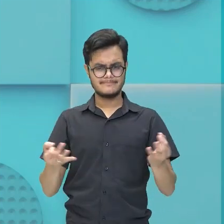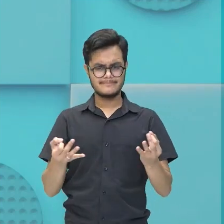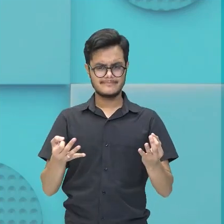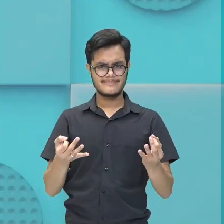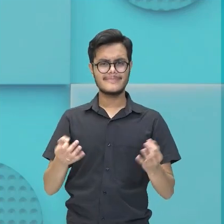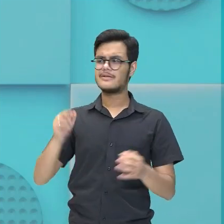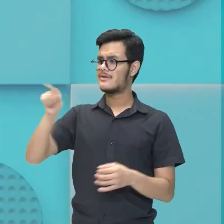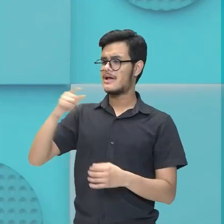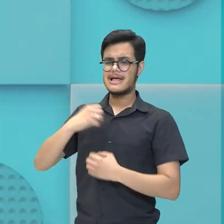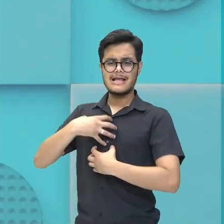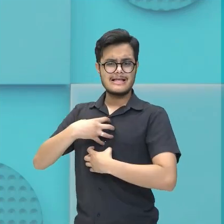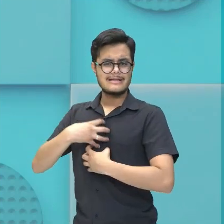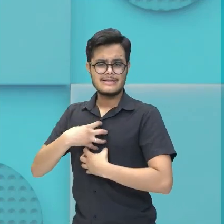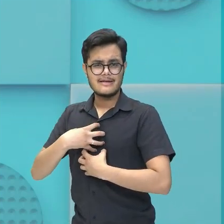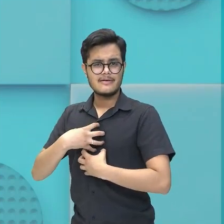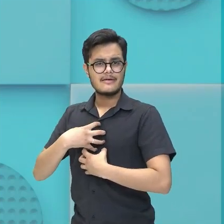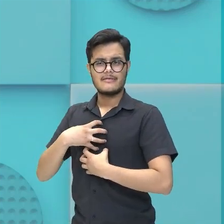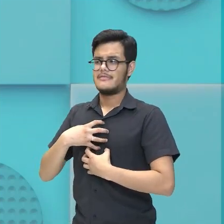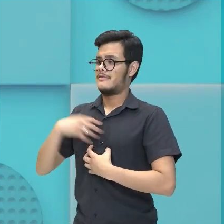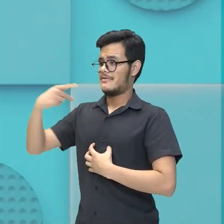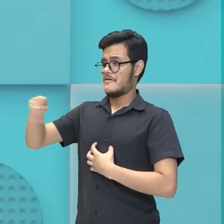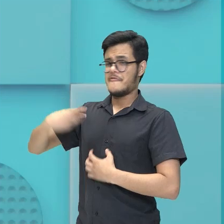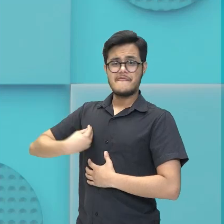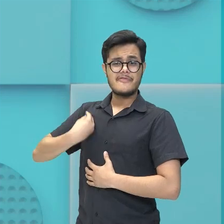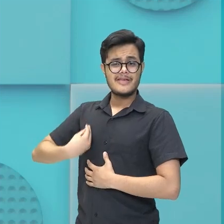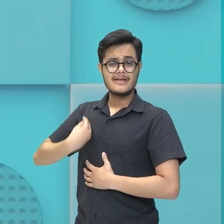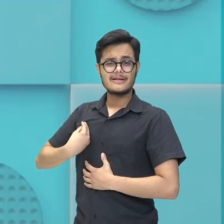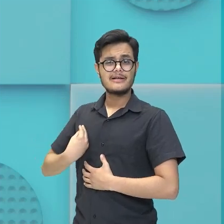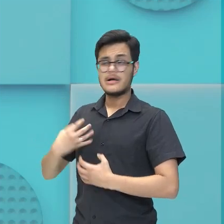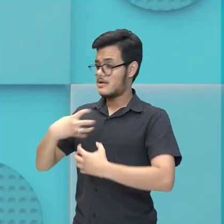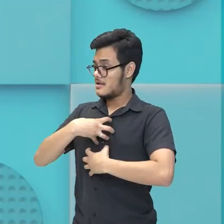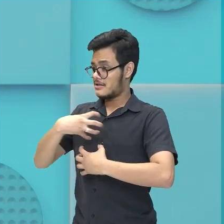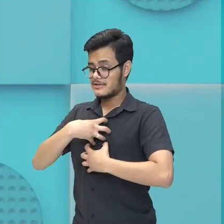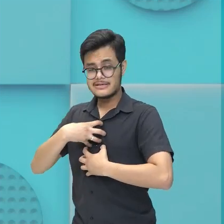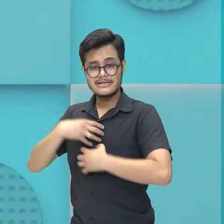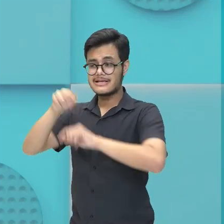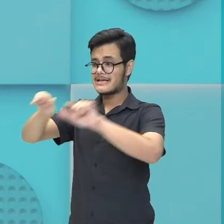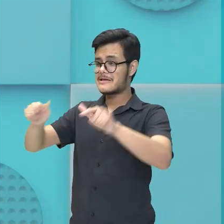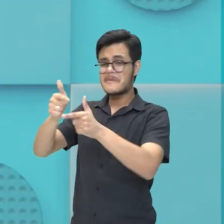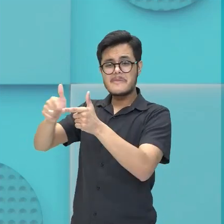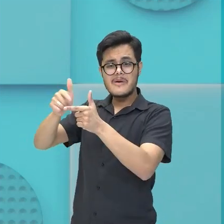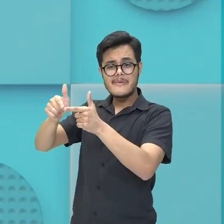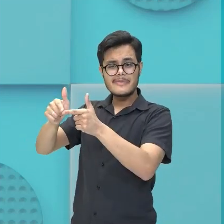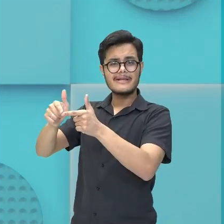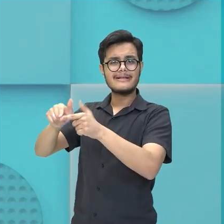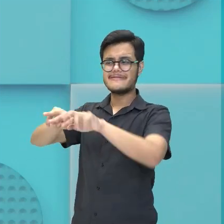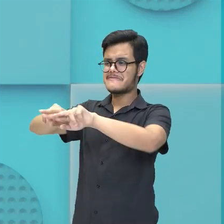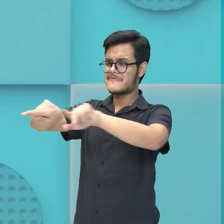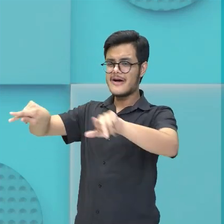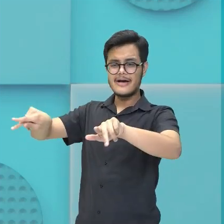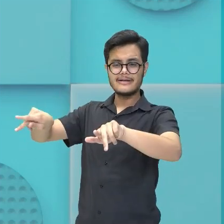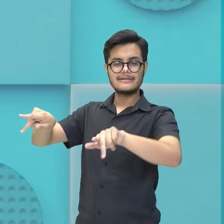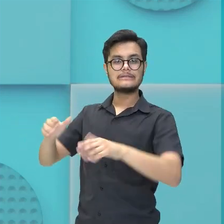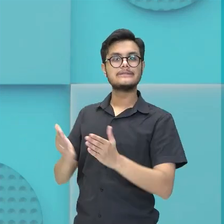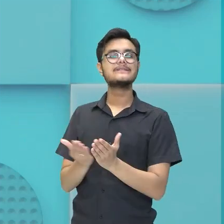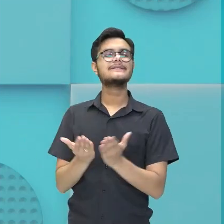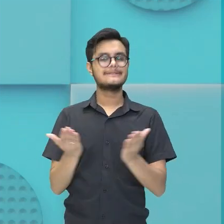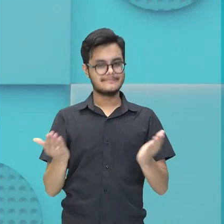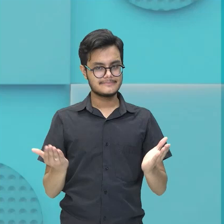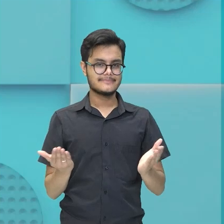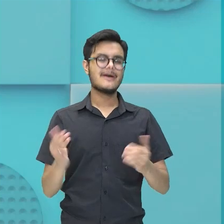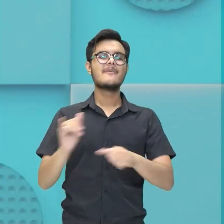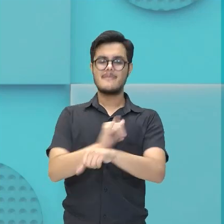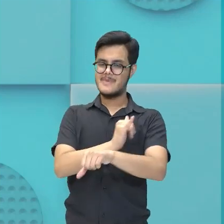a situação, ela vive as condições que não são favoráveis, que são incertas. Então, percebe que a escolha